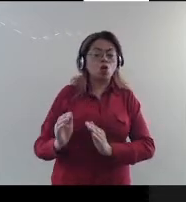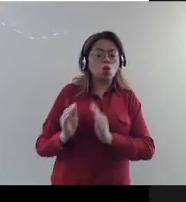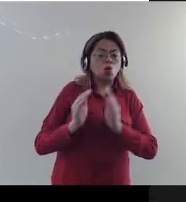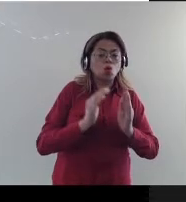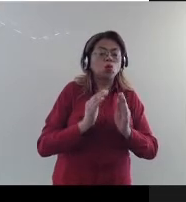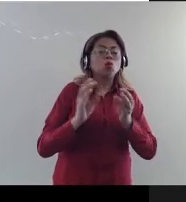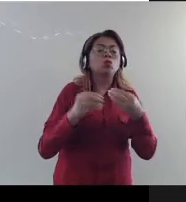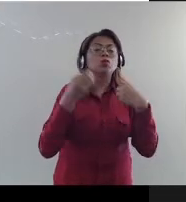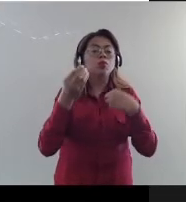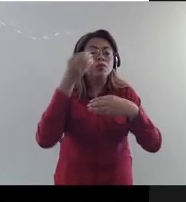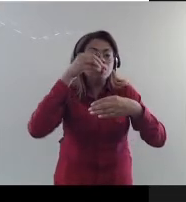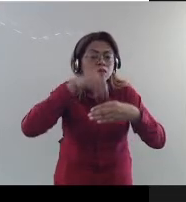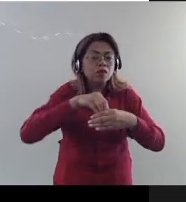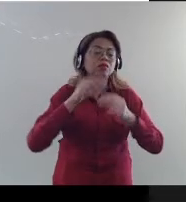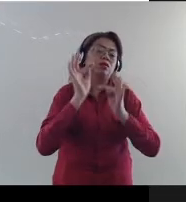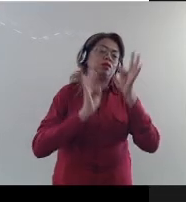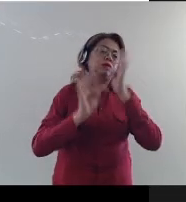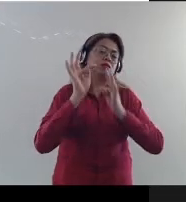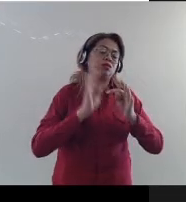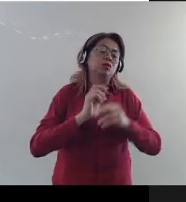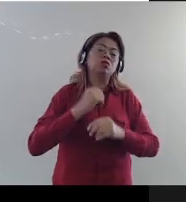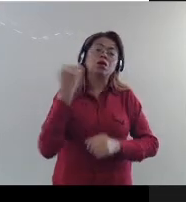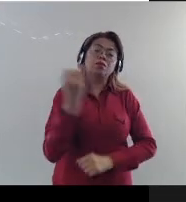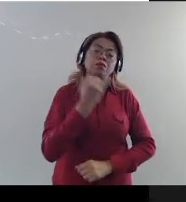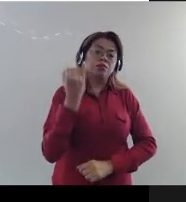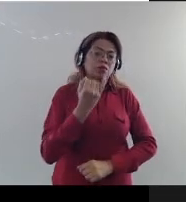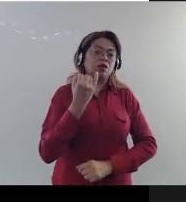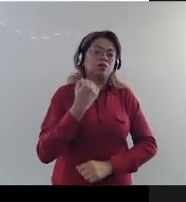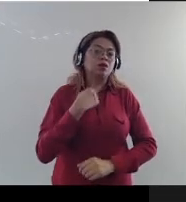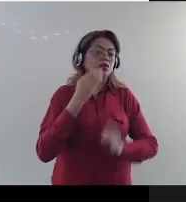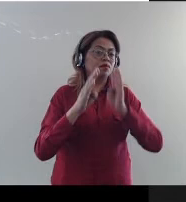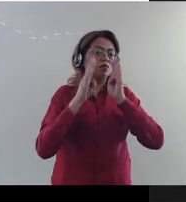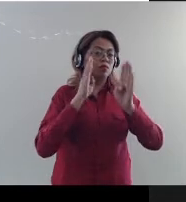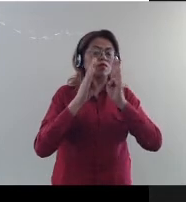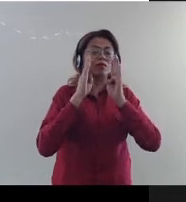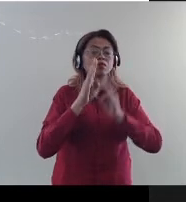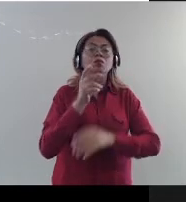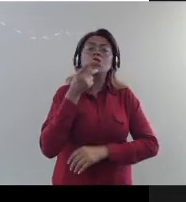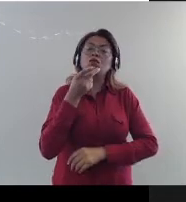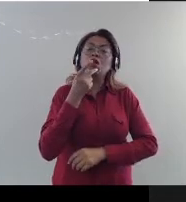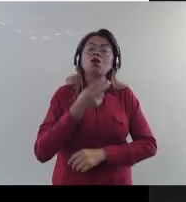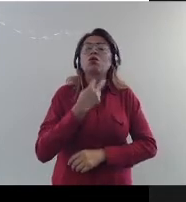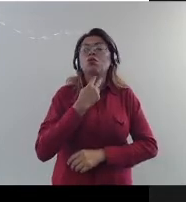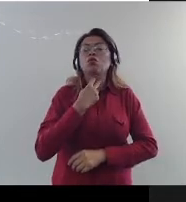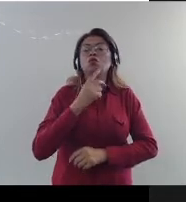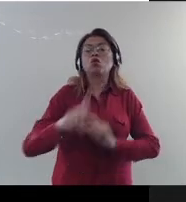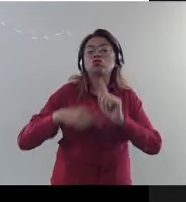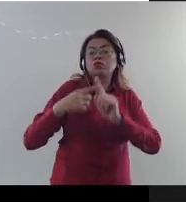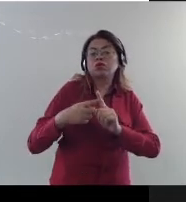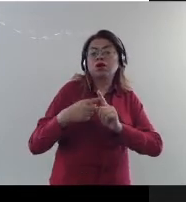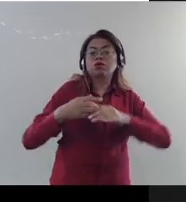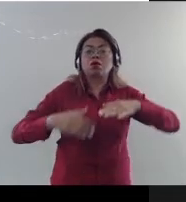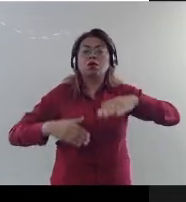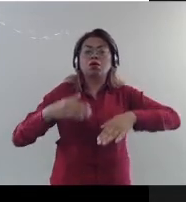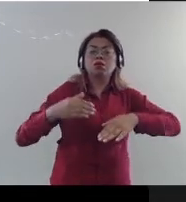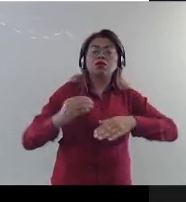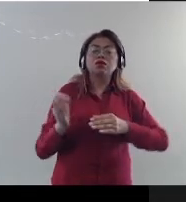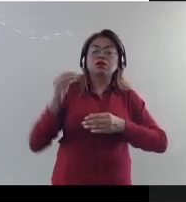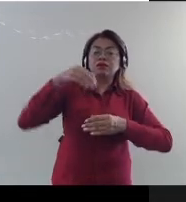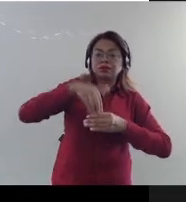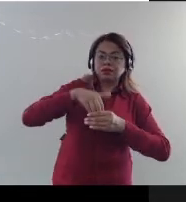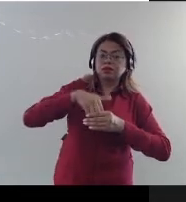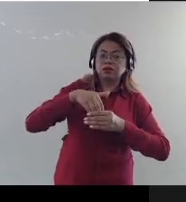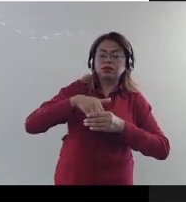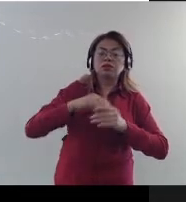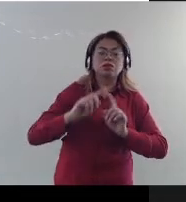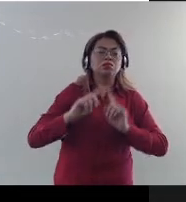dessa maneira, por exemplo, né? Então, você vê o próprio Facebook falando que não podia mais usar robôs aí, né, nas eleições,